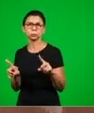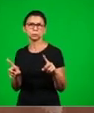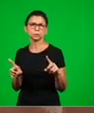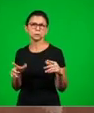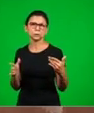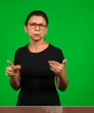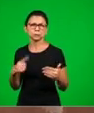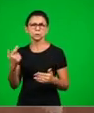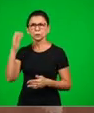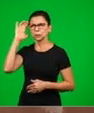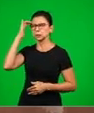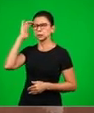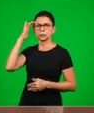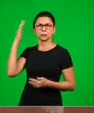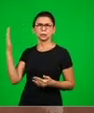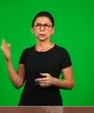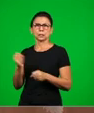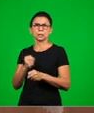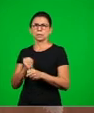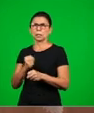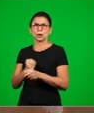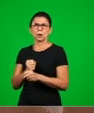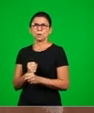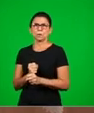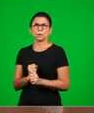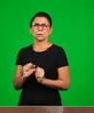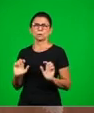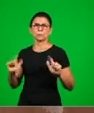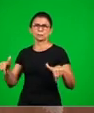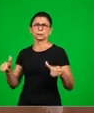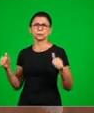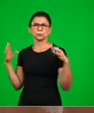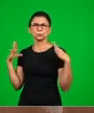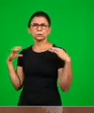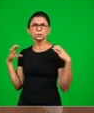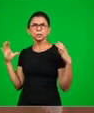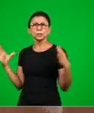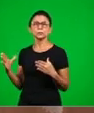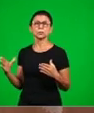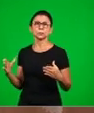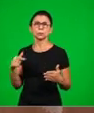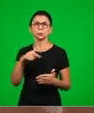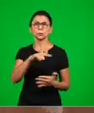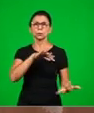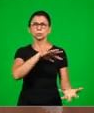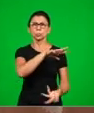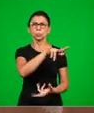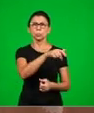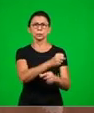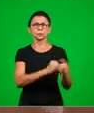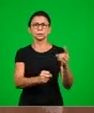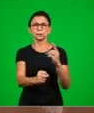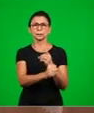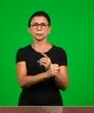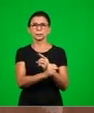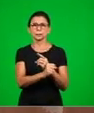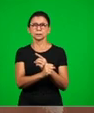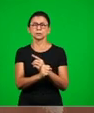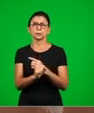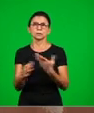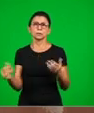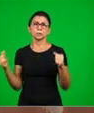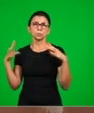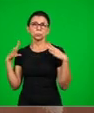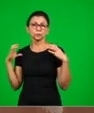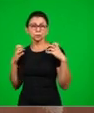obra como uma operação que Deus está realizando de anjos. Nós estamos no mundo inteiro hoje, são os anjos que estão fazendo essa obra. E nós